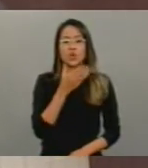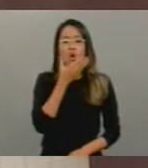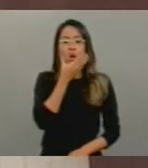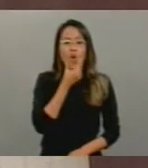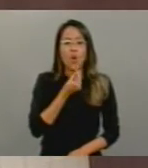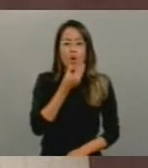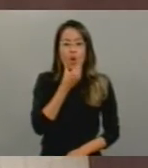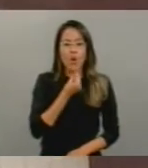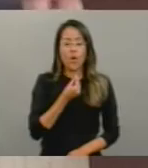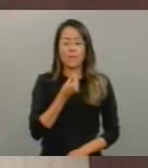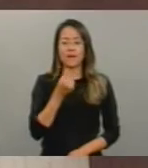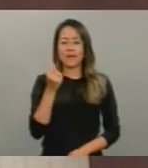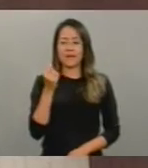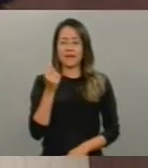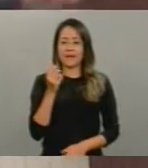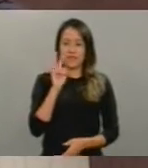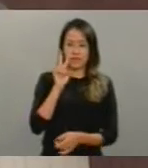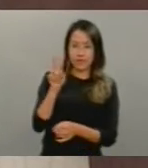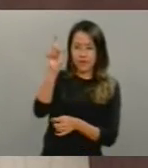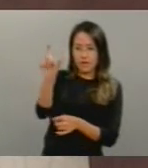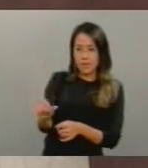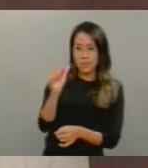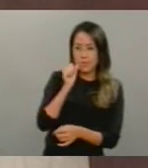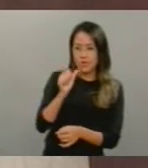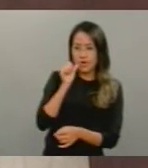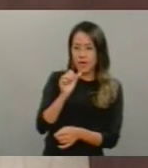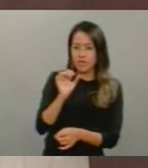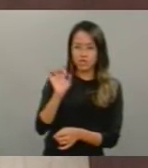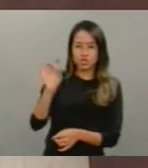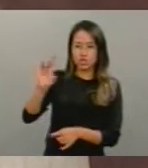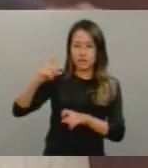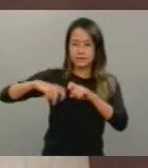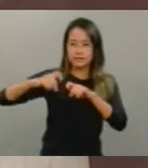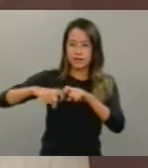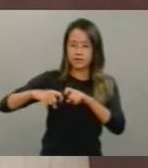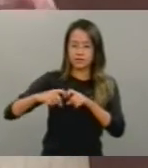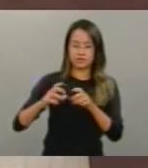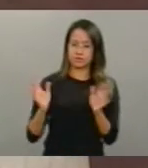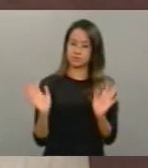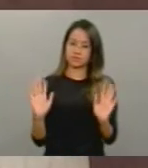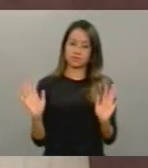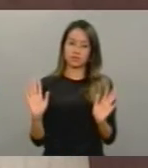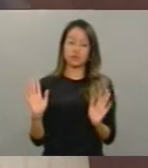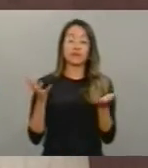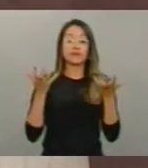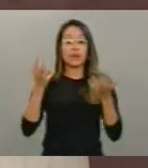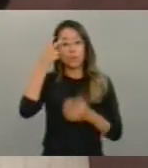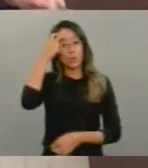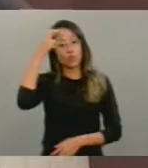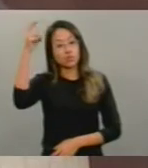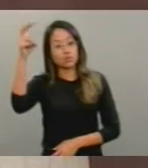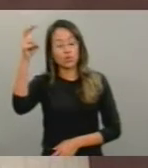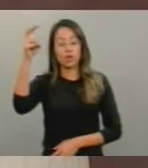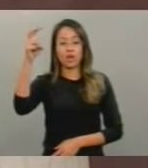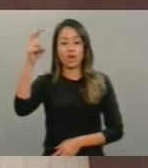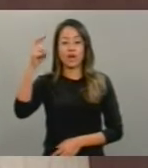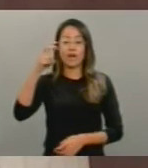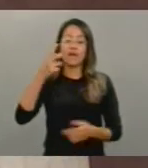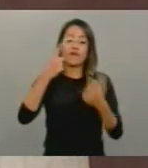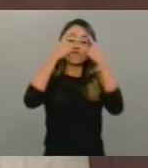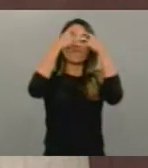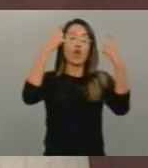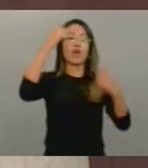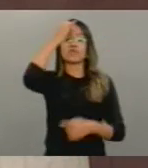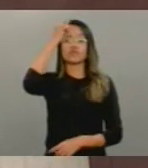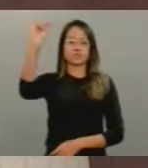educação sexual, acesso a métodos contraceptivos, uma cultura não violenta, e defendemos a descriminalização